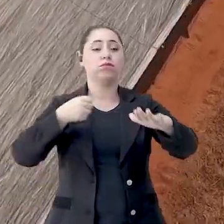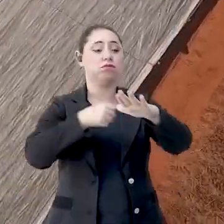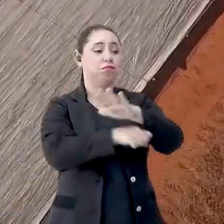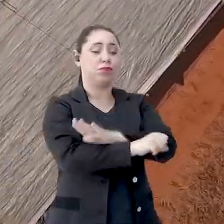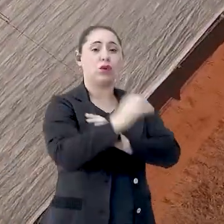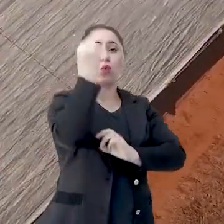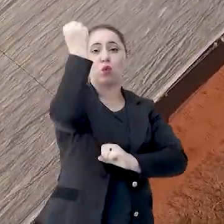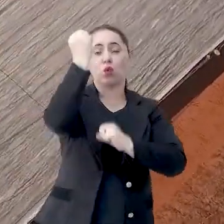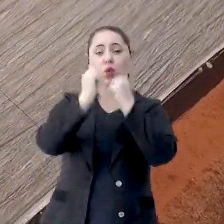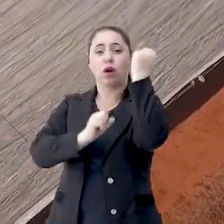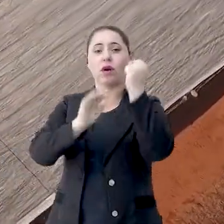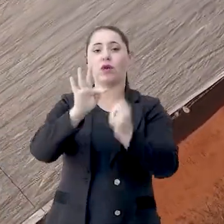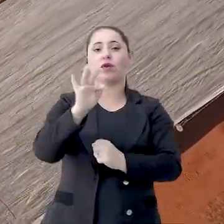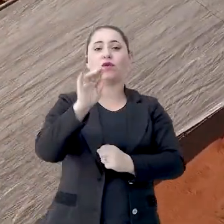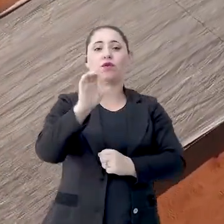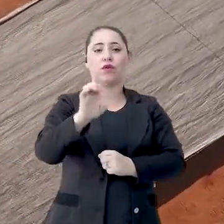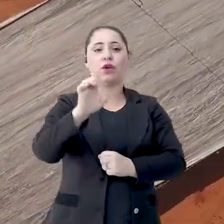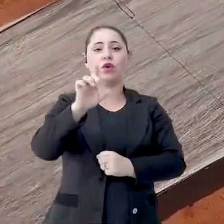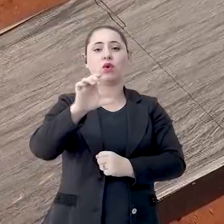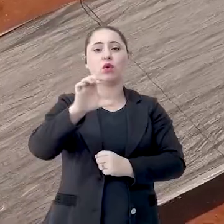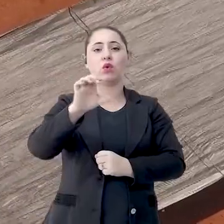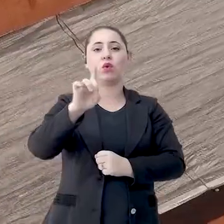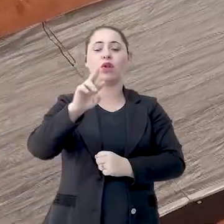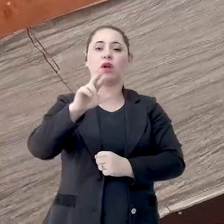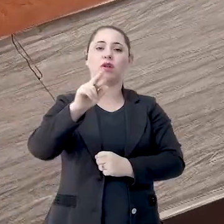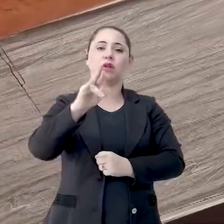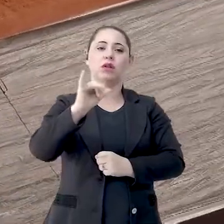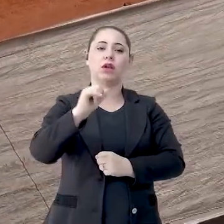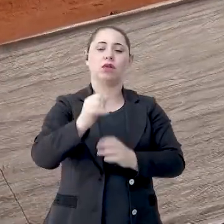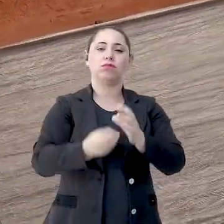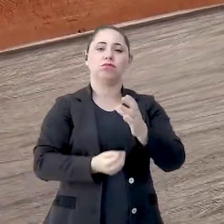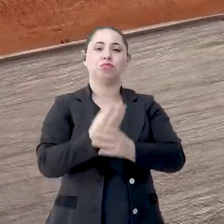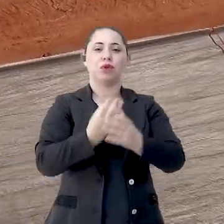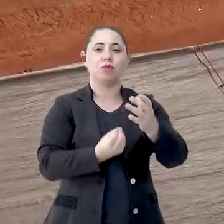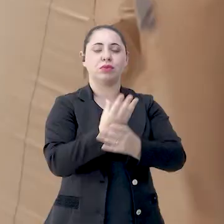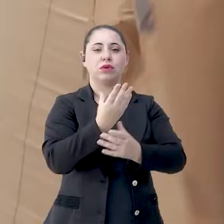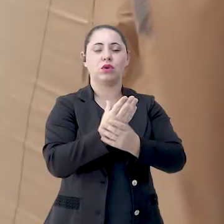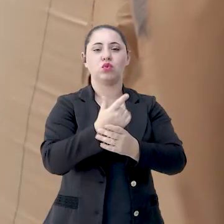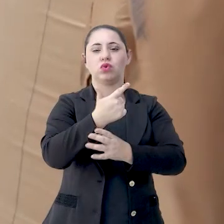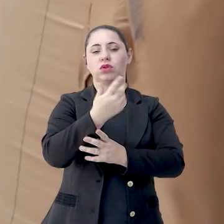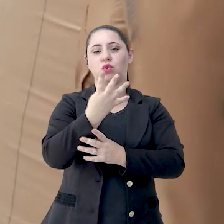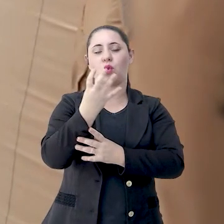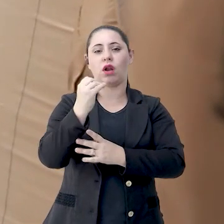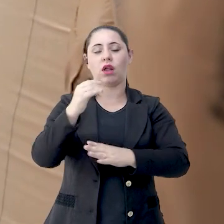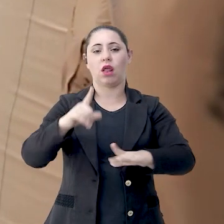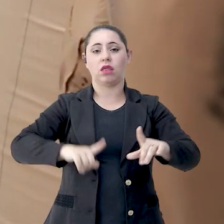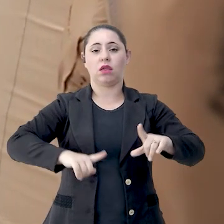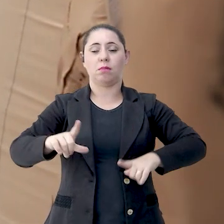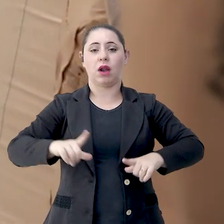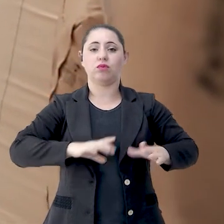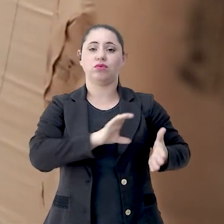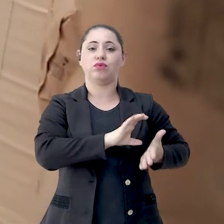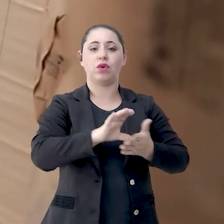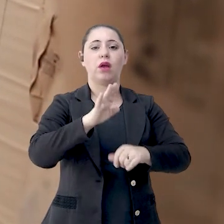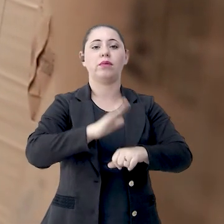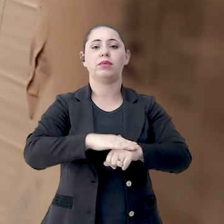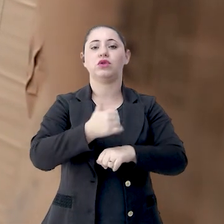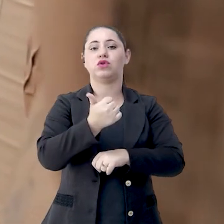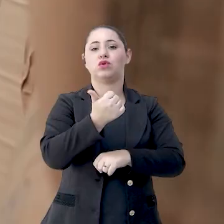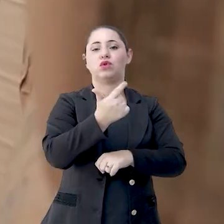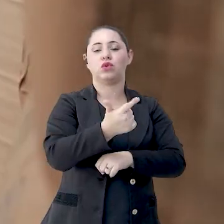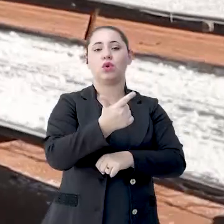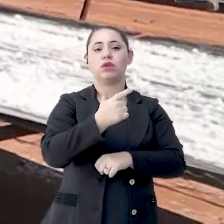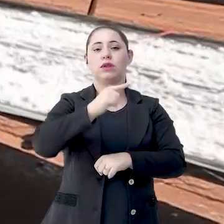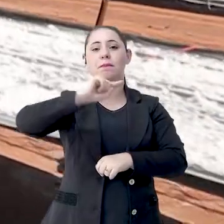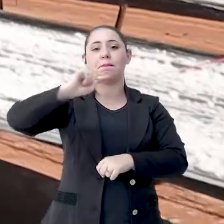de Anaurilândia sediará a implantação de uma indústria de fecularia, gerando 240 postos